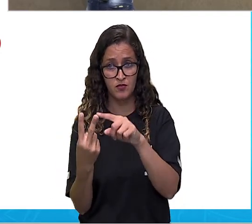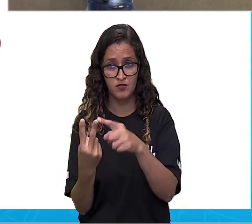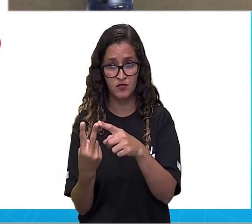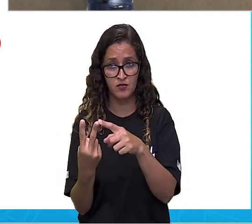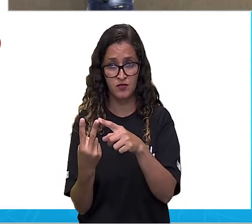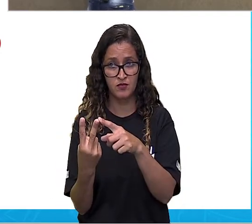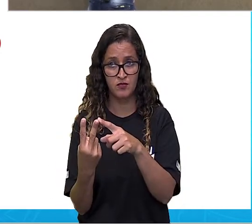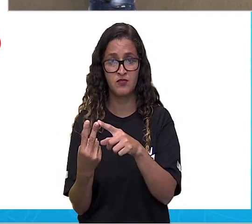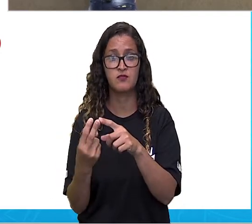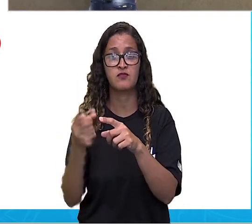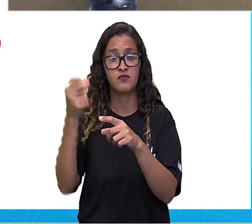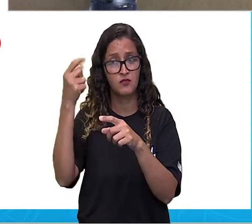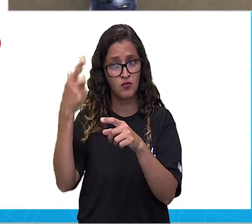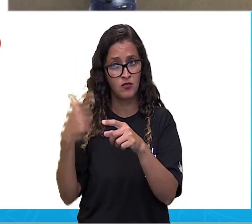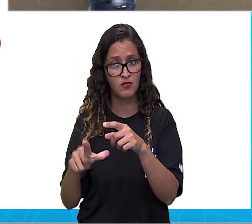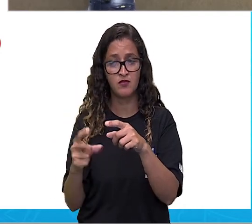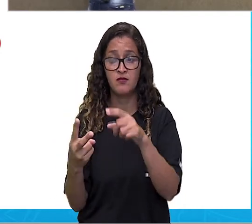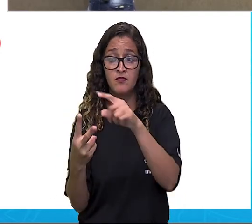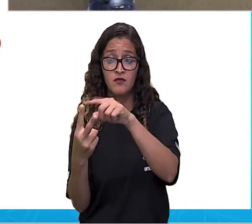Um, dois.